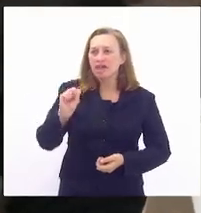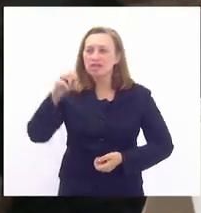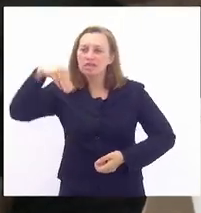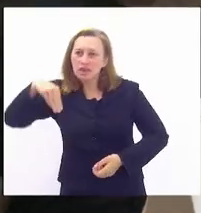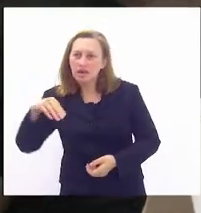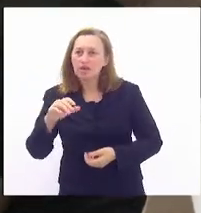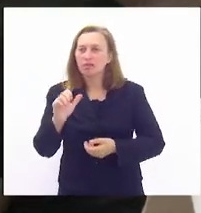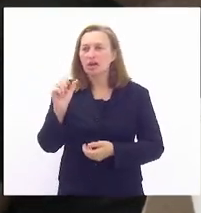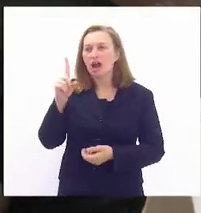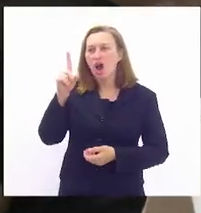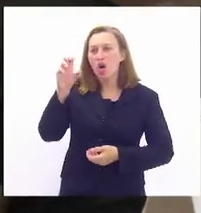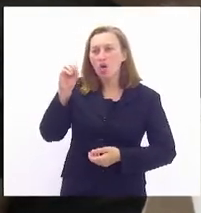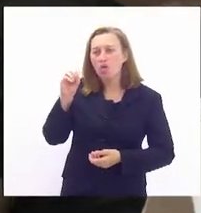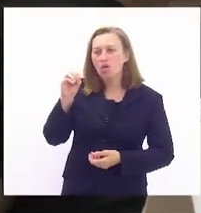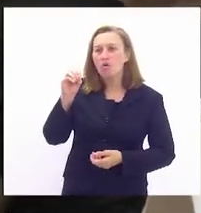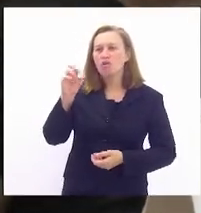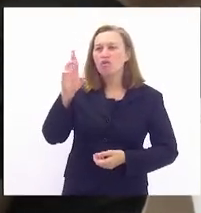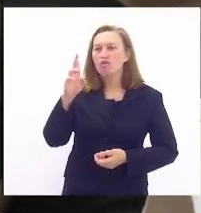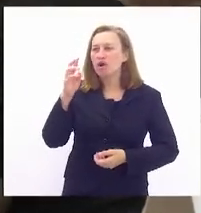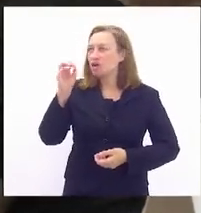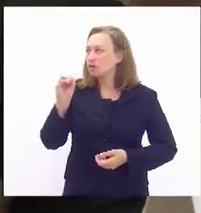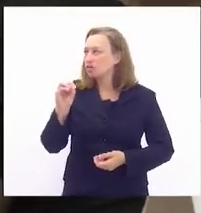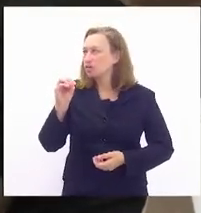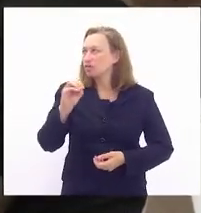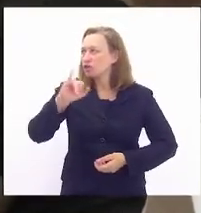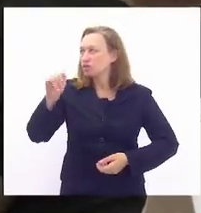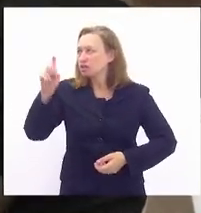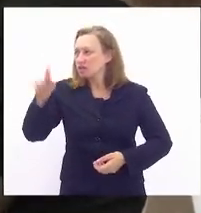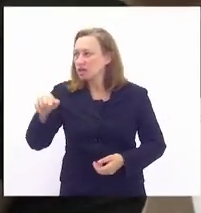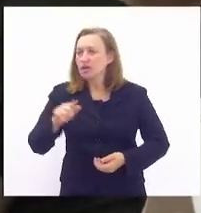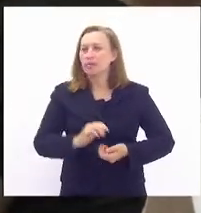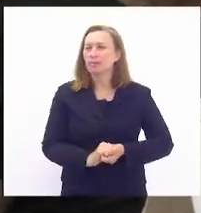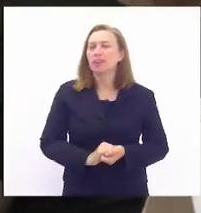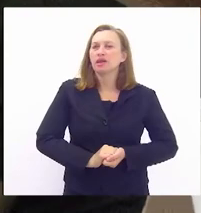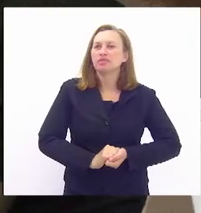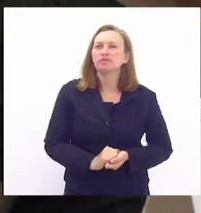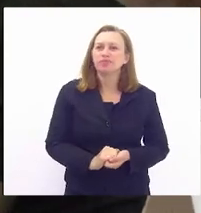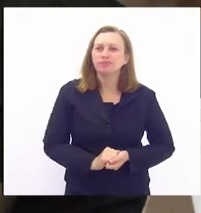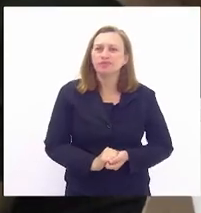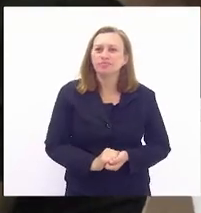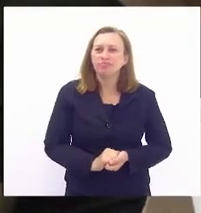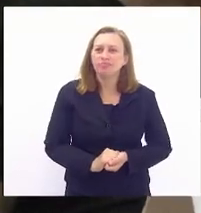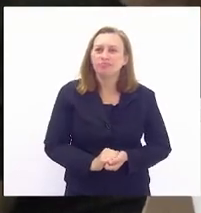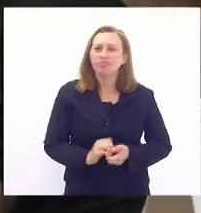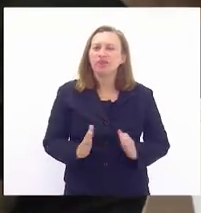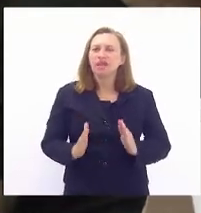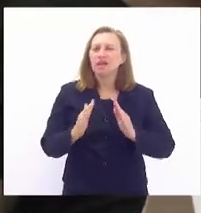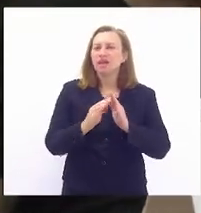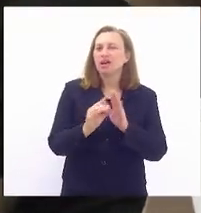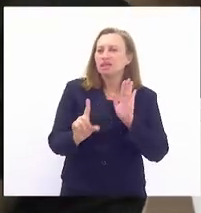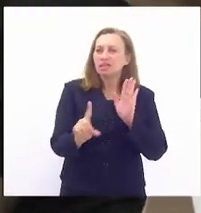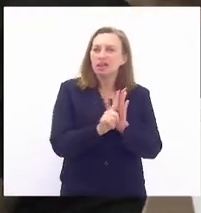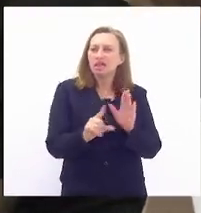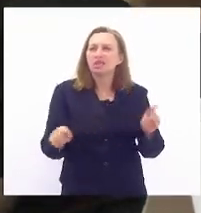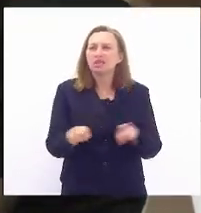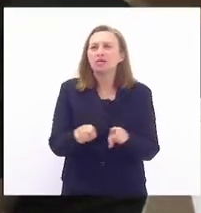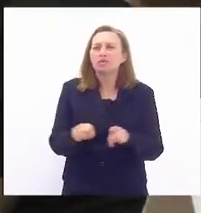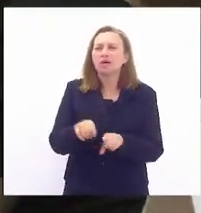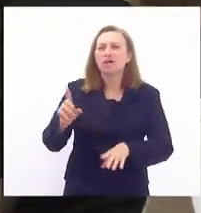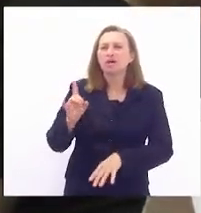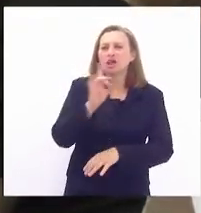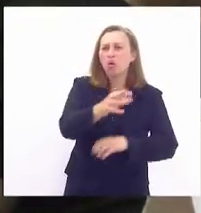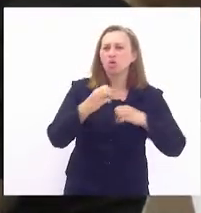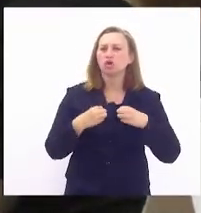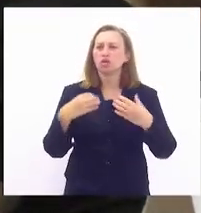que eu fico muito feliz de ver a CSN aqui, visto que na nossa audiência pública, nessa Casa Legislativa, a CSN faltou. E também na última audiência pública feita